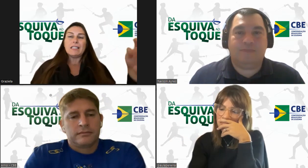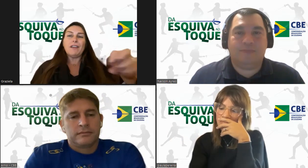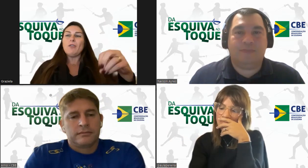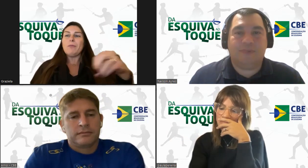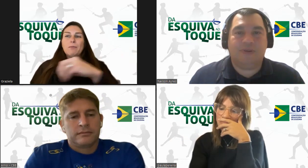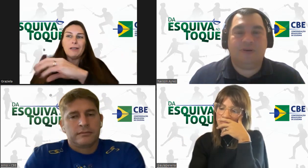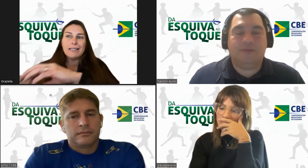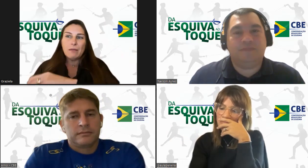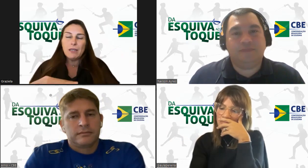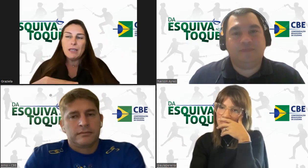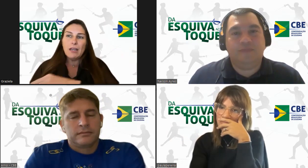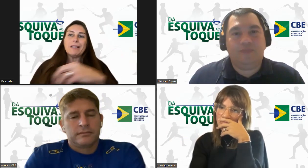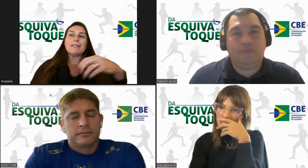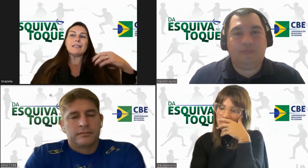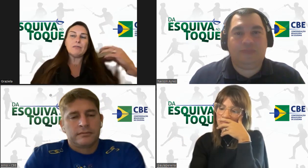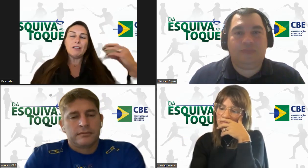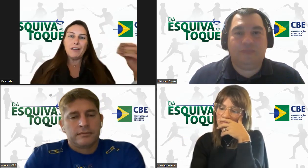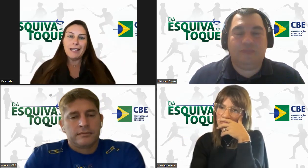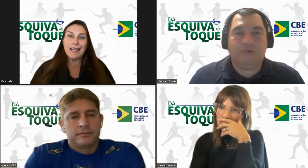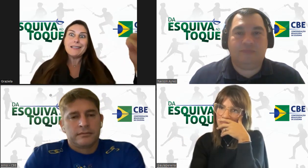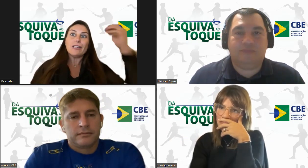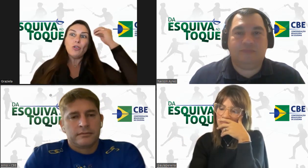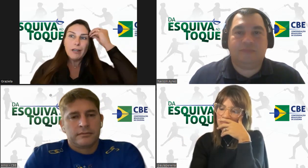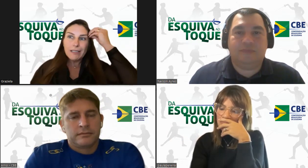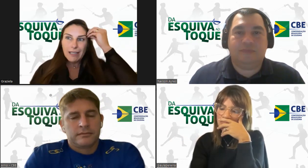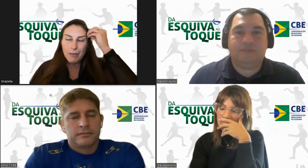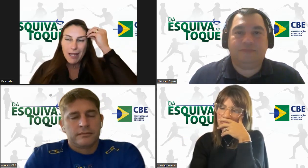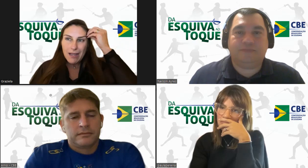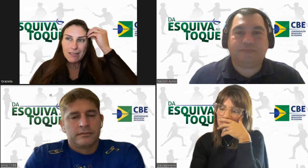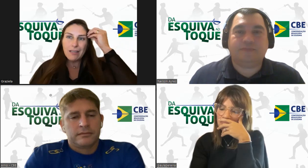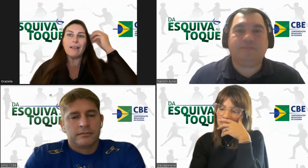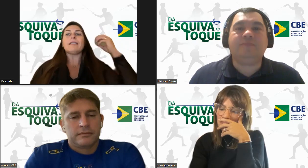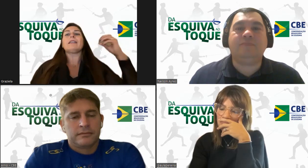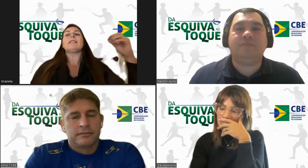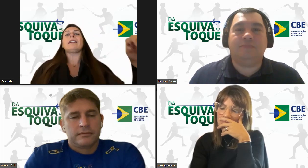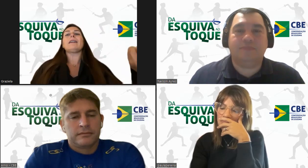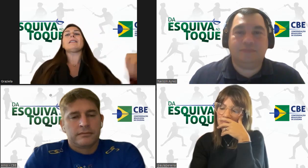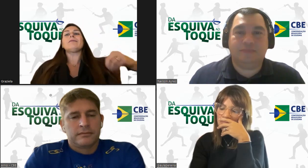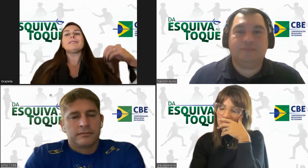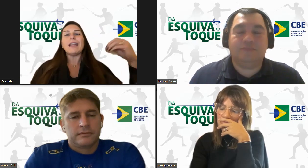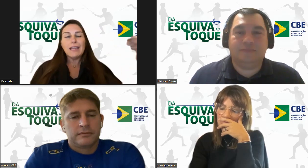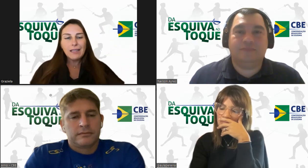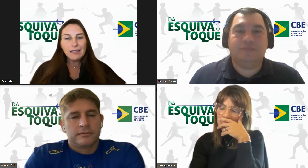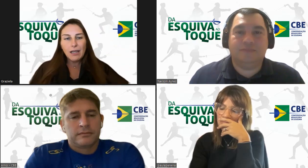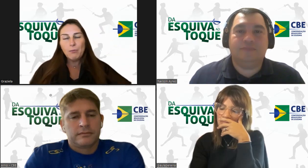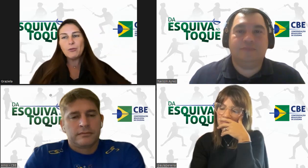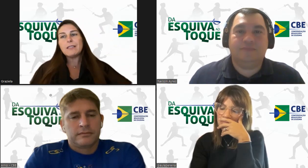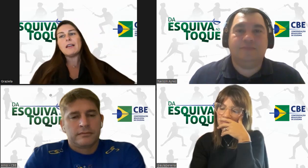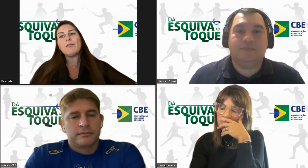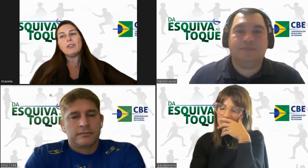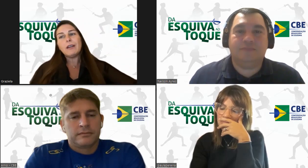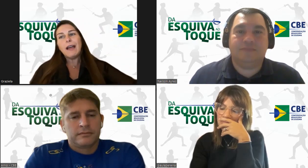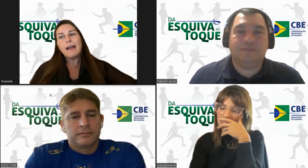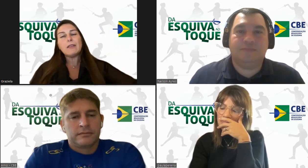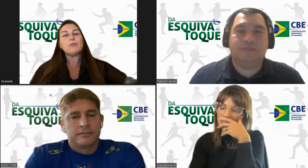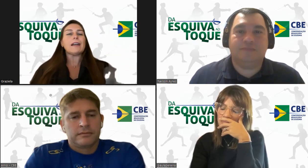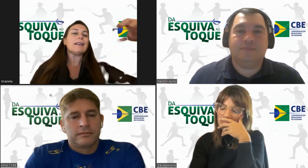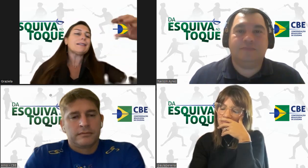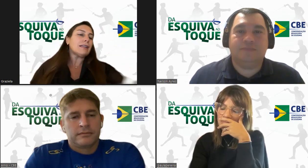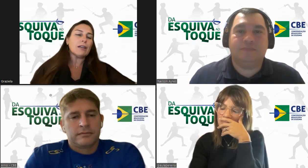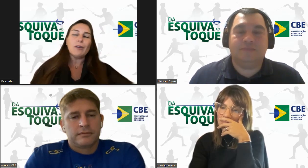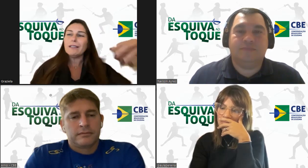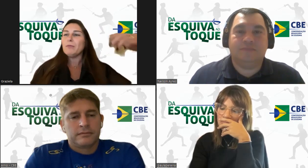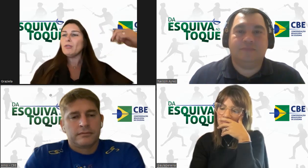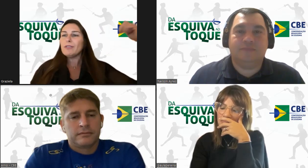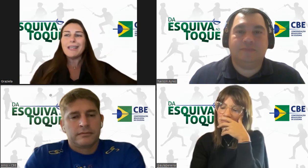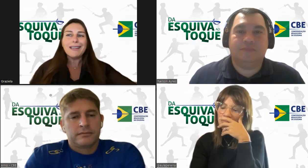se vem uma hipoglicemia uma sensação de fraqueza dor de cabeça né então tem que ter a reposição ali do cargo